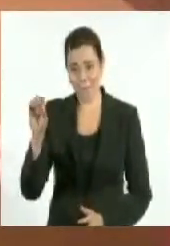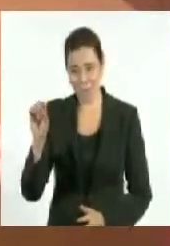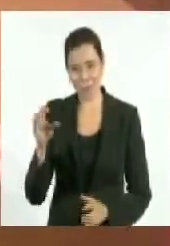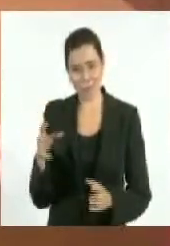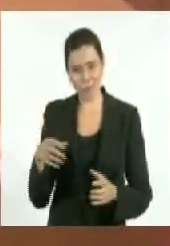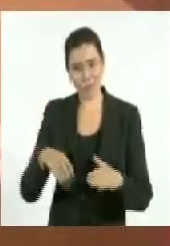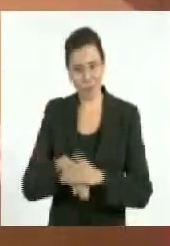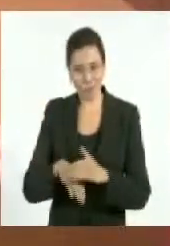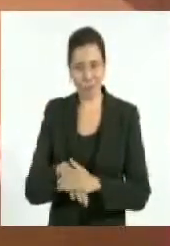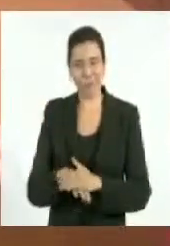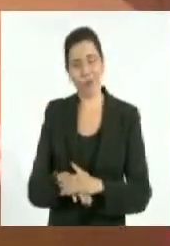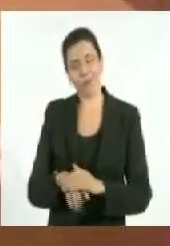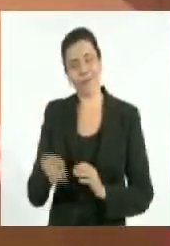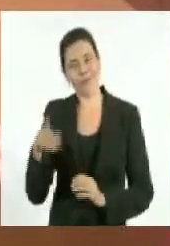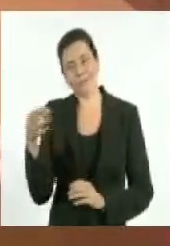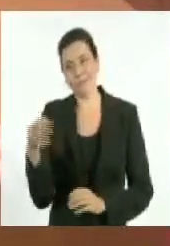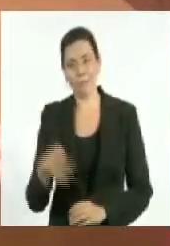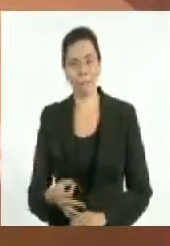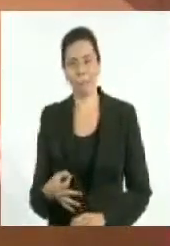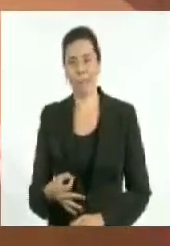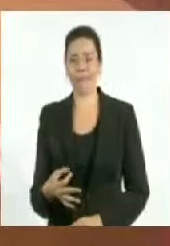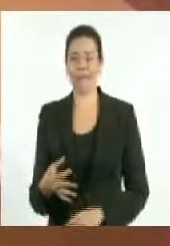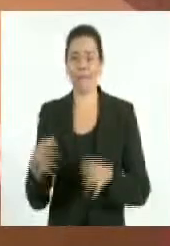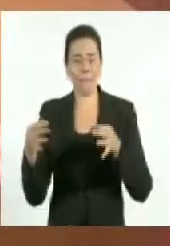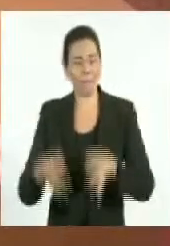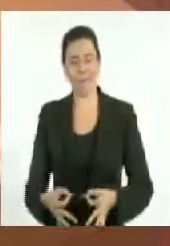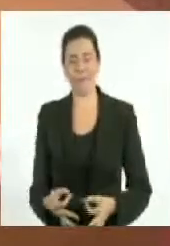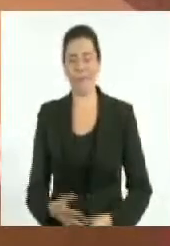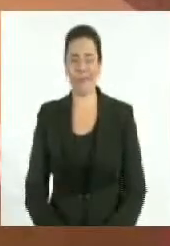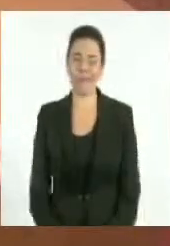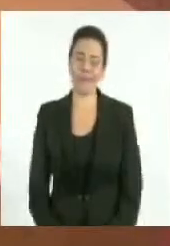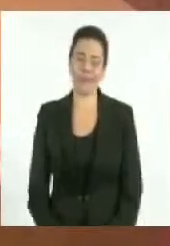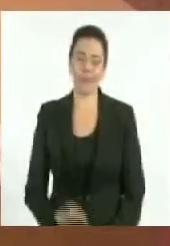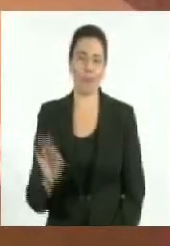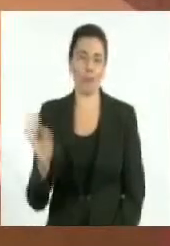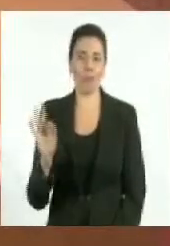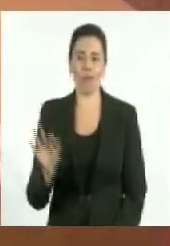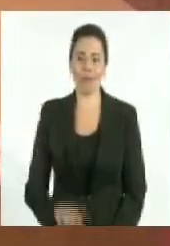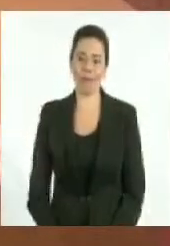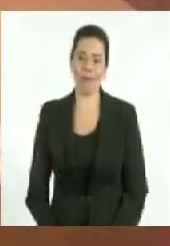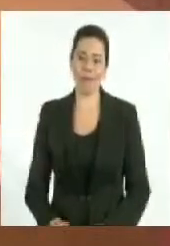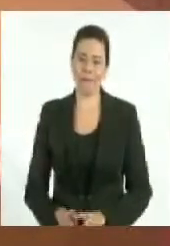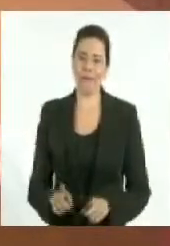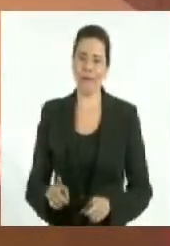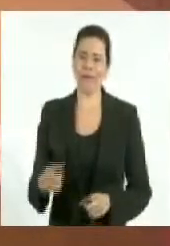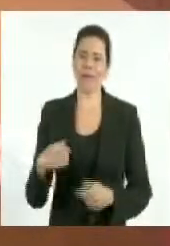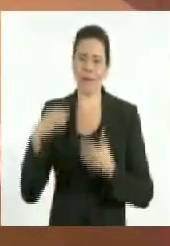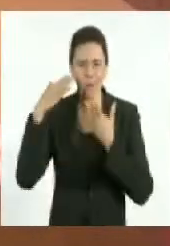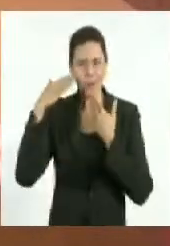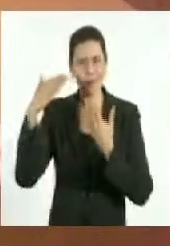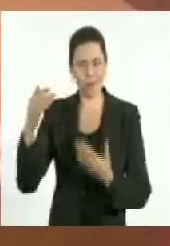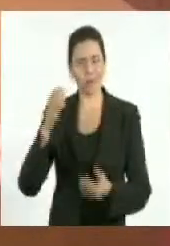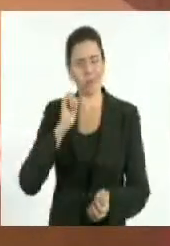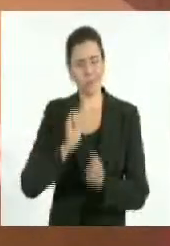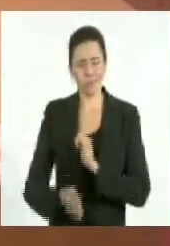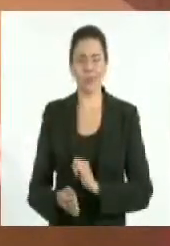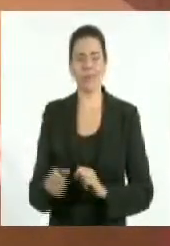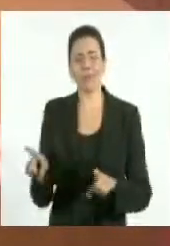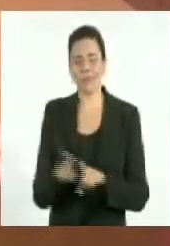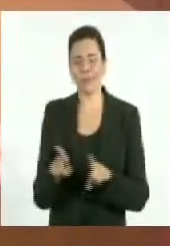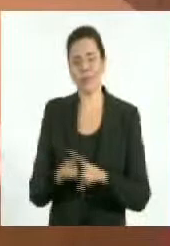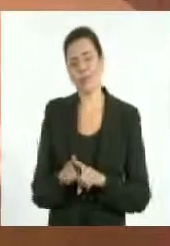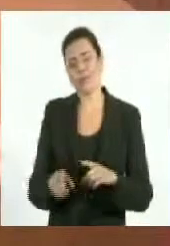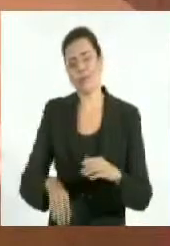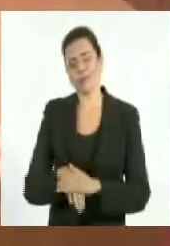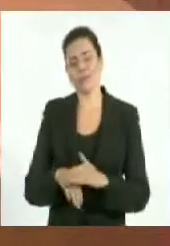que brigar, até para dar resposta a esse mandato que a população nos conferiu, brigar pelo esporte e pelo futebol maranhense. Concedido